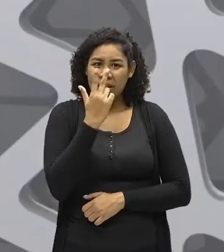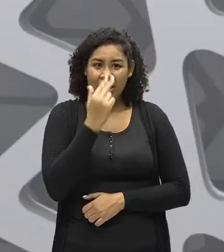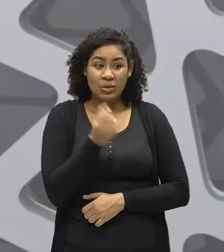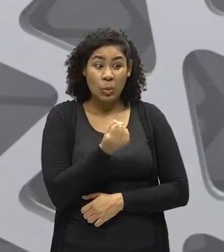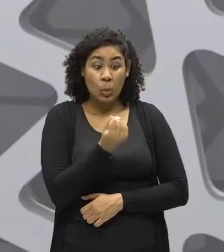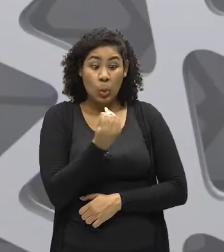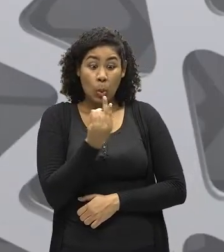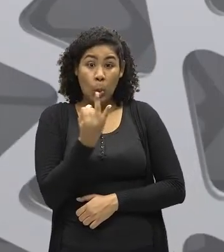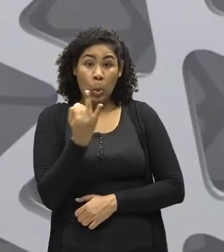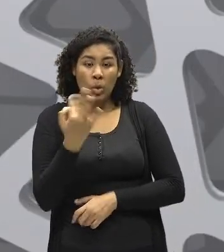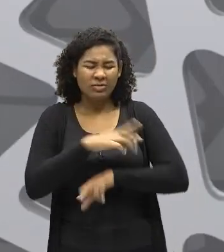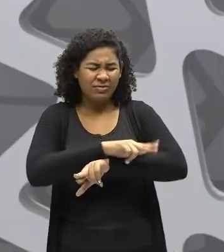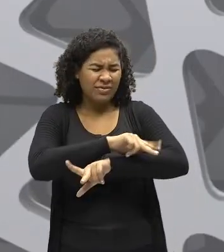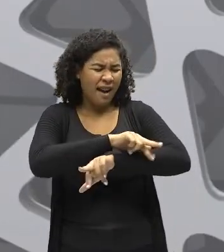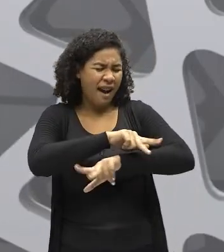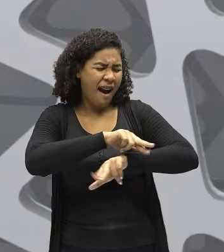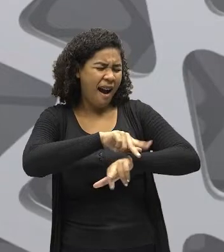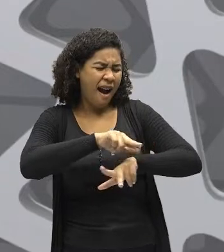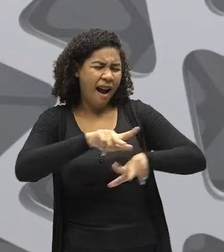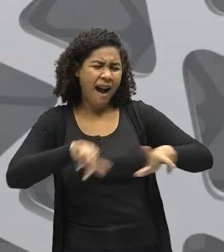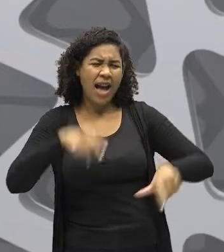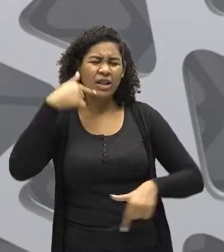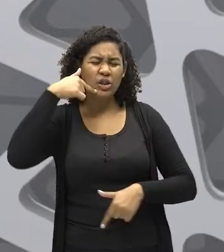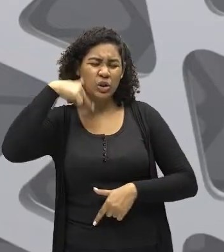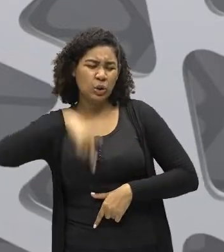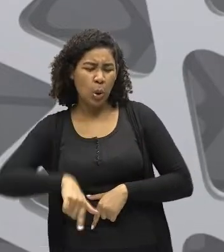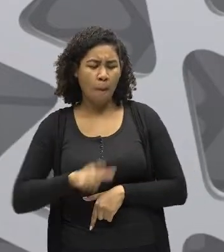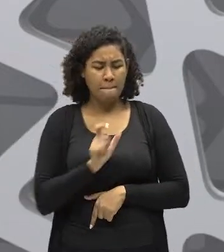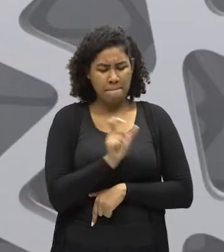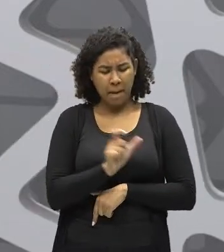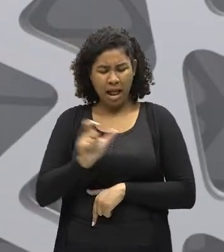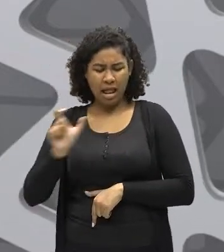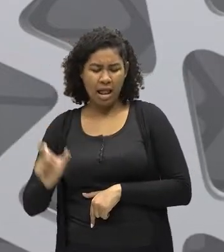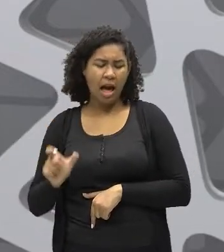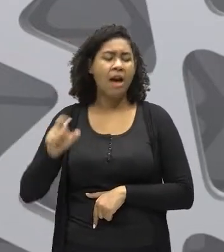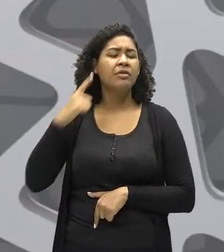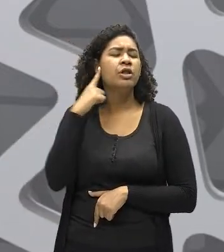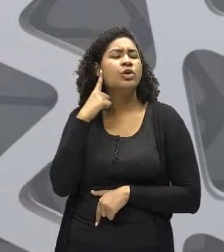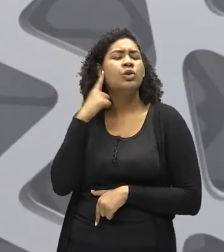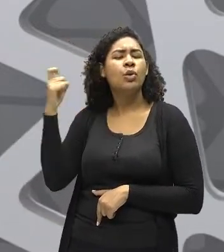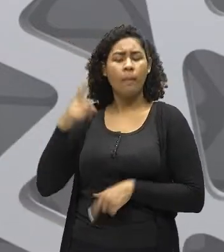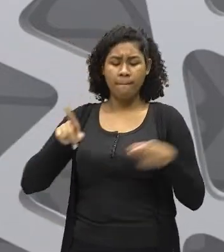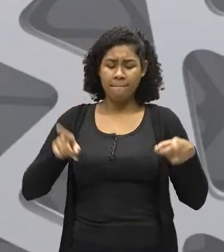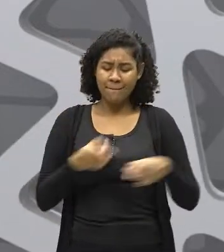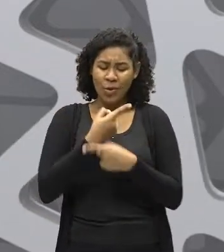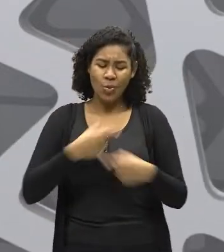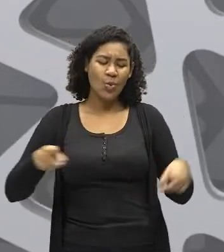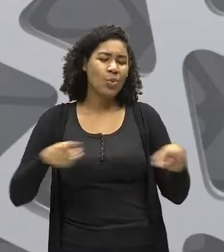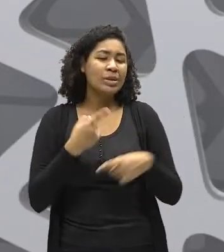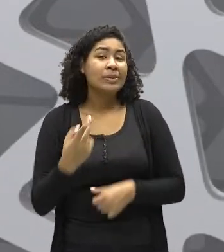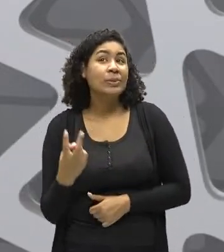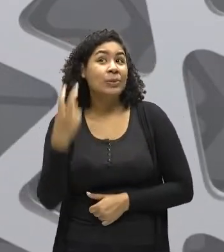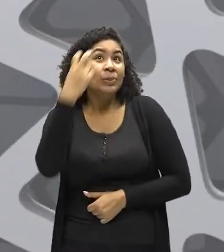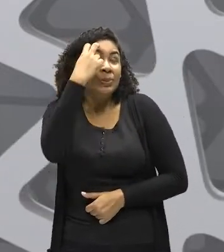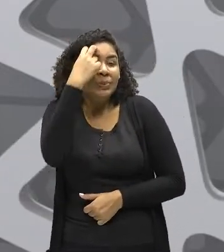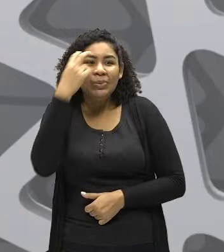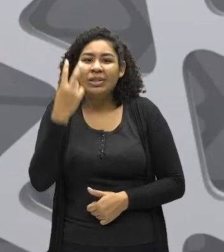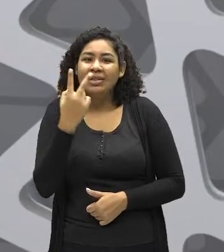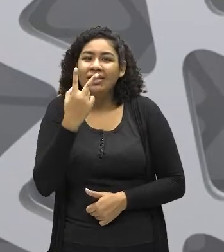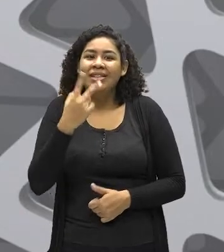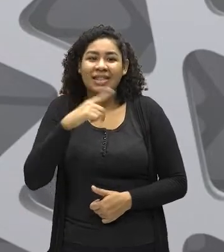a diversidade de palavras, de sons, de música que não existiam em